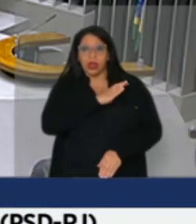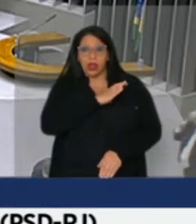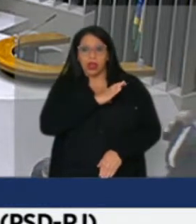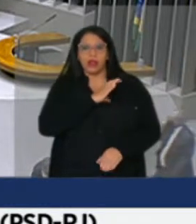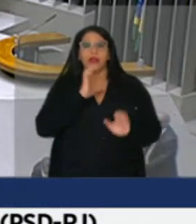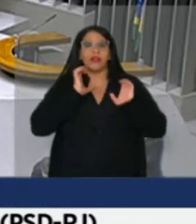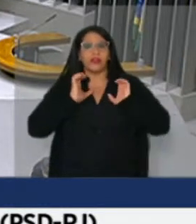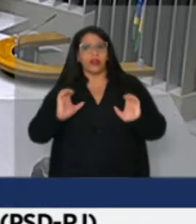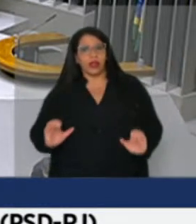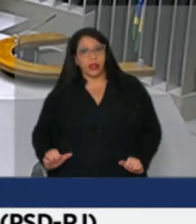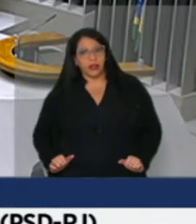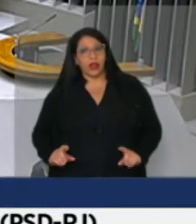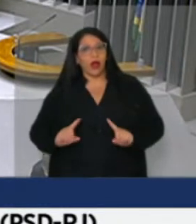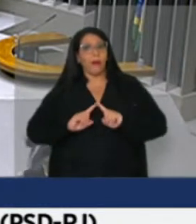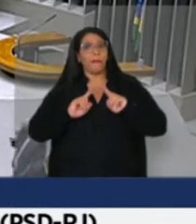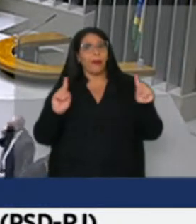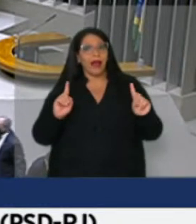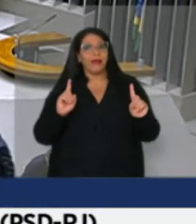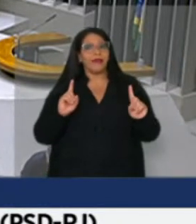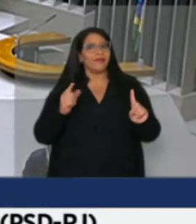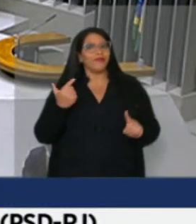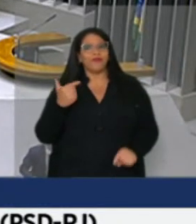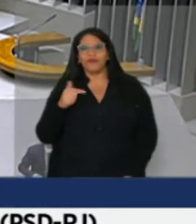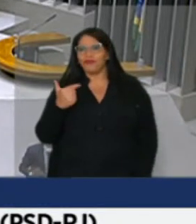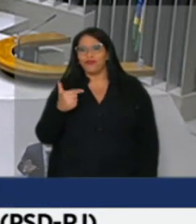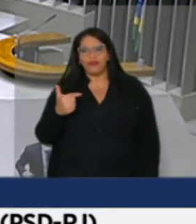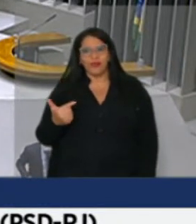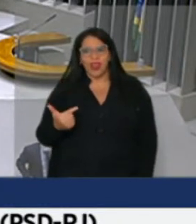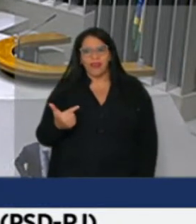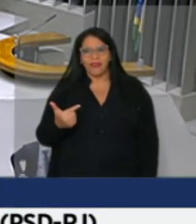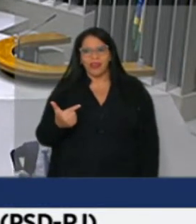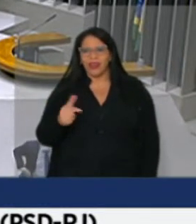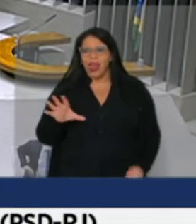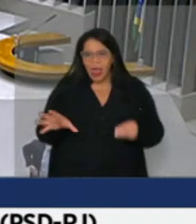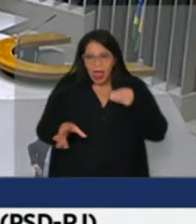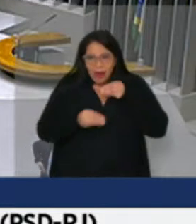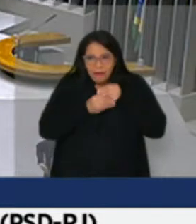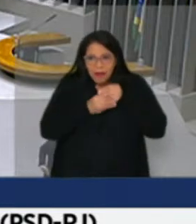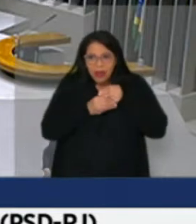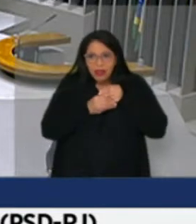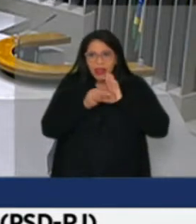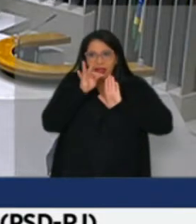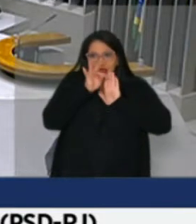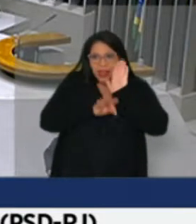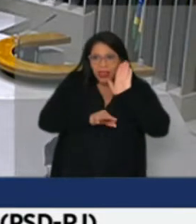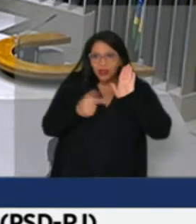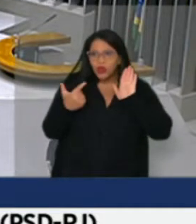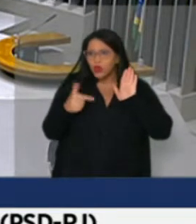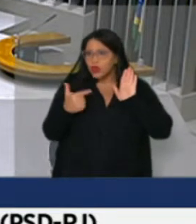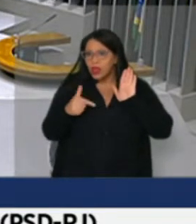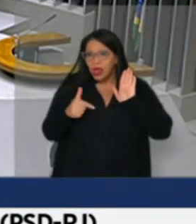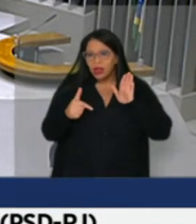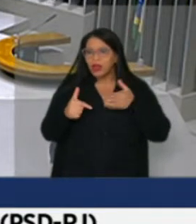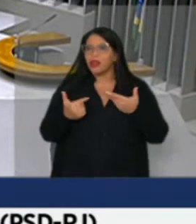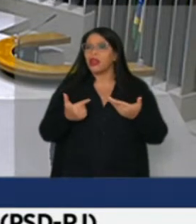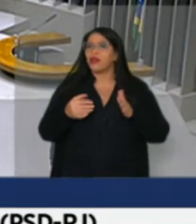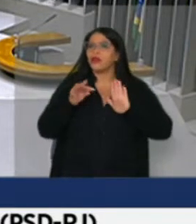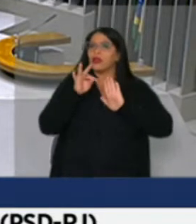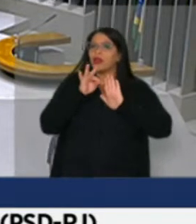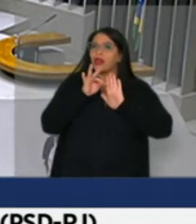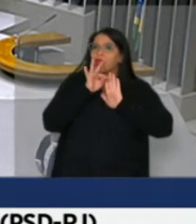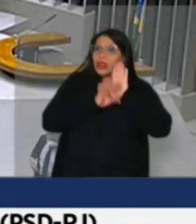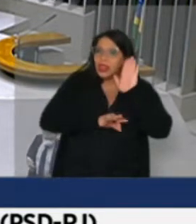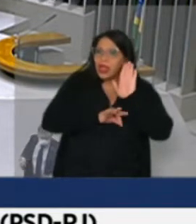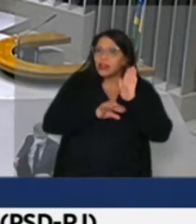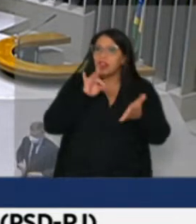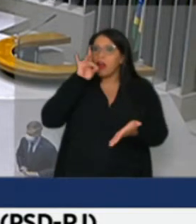Câmara dos Deputados, o que não aconteceu. Não houve esse emendamento. Portanto, os deputados e deputadas só estão podendo